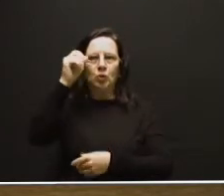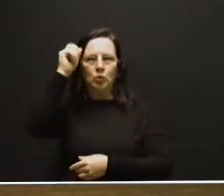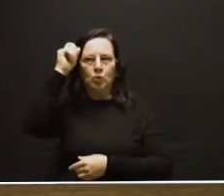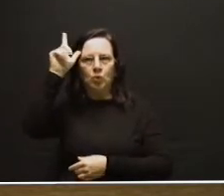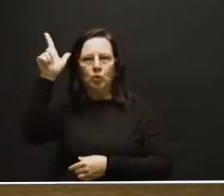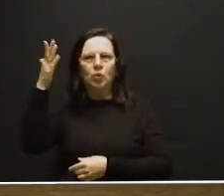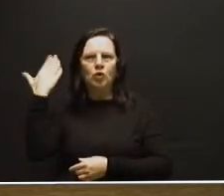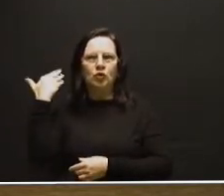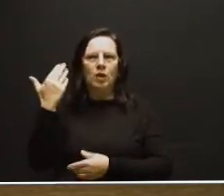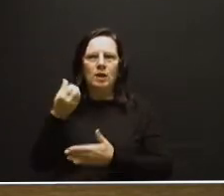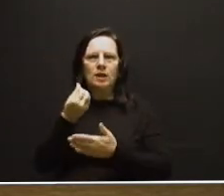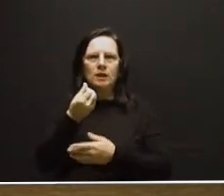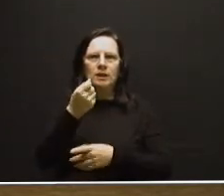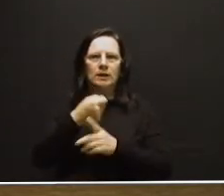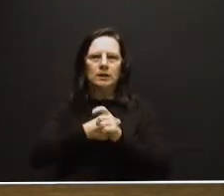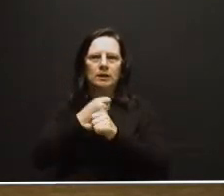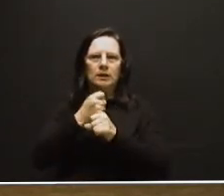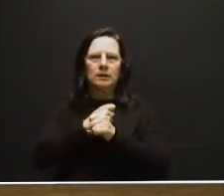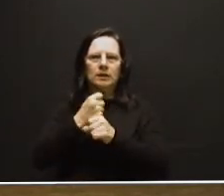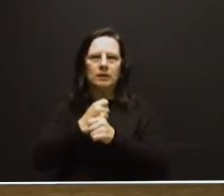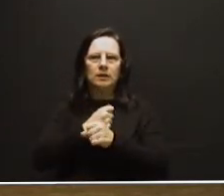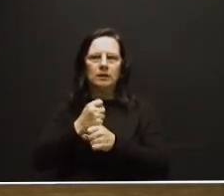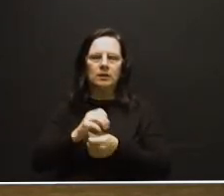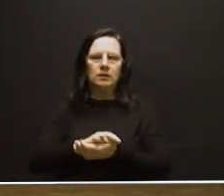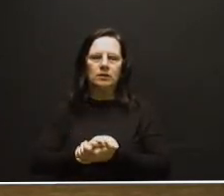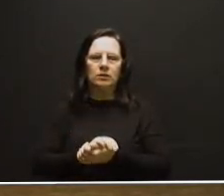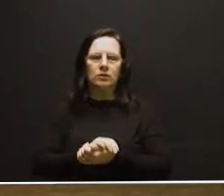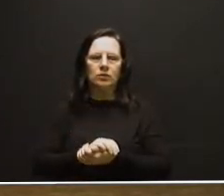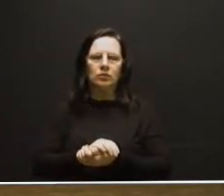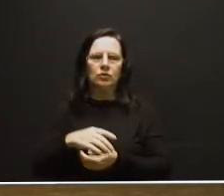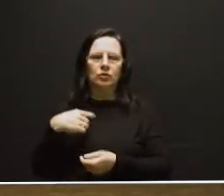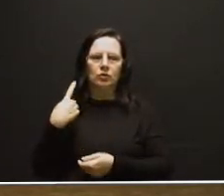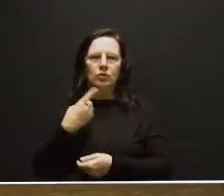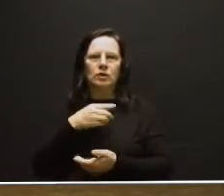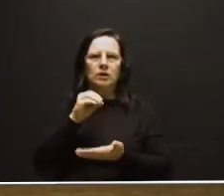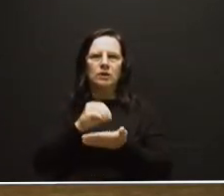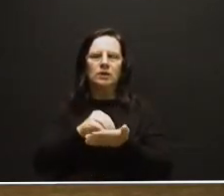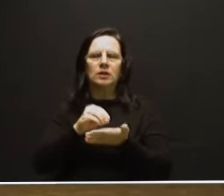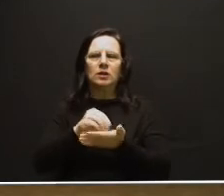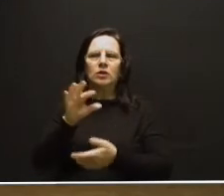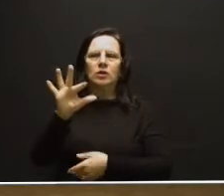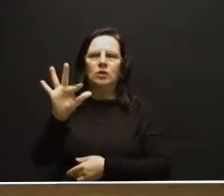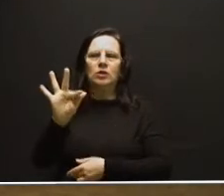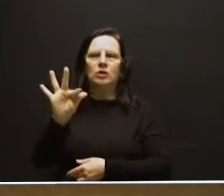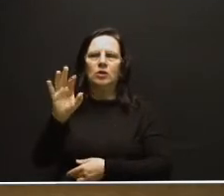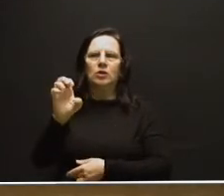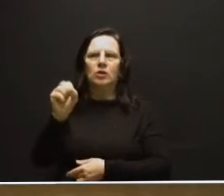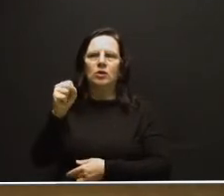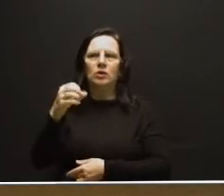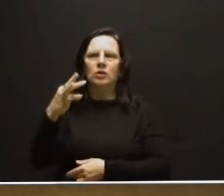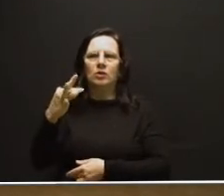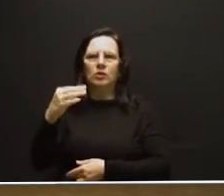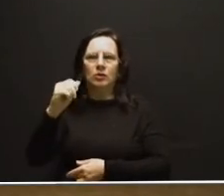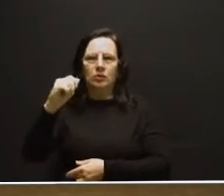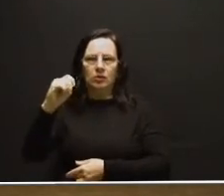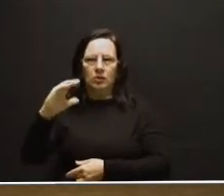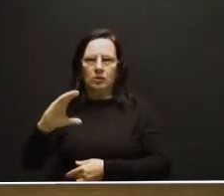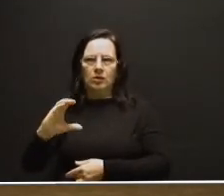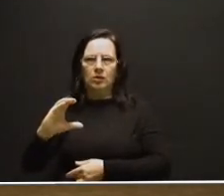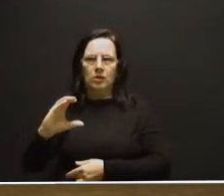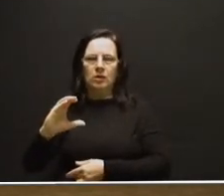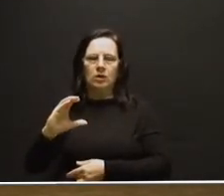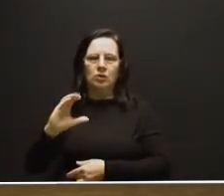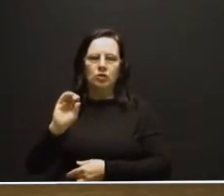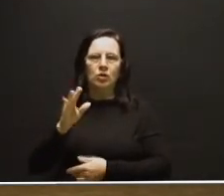vereador e presidente rodrigo alemão nós estávamos sem o que está aqui na cidade só que a partir